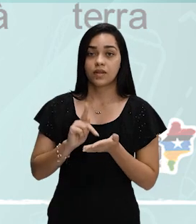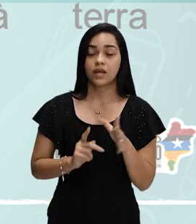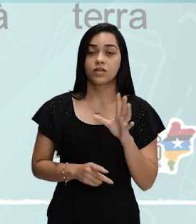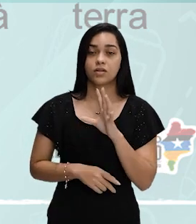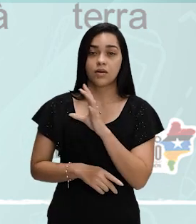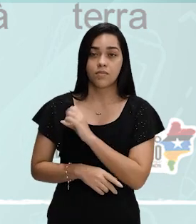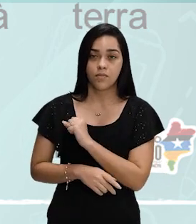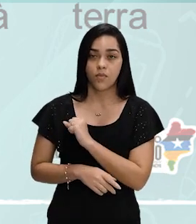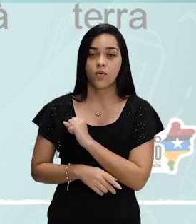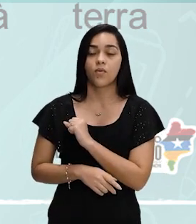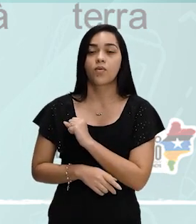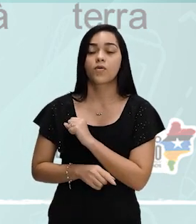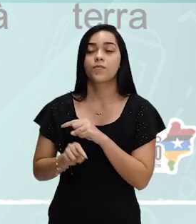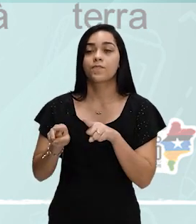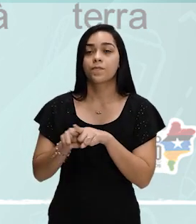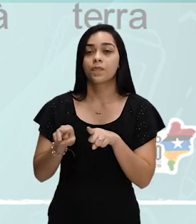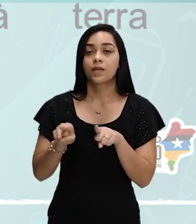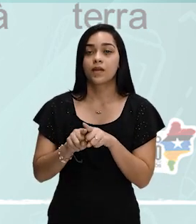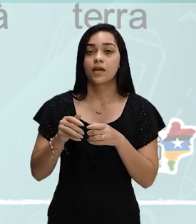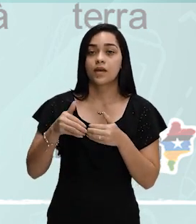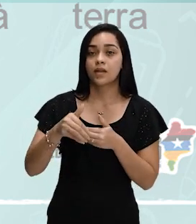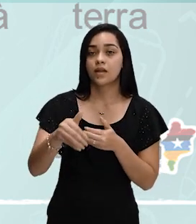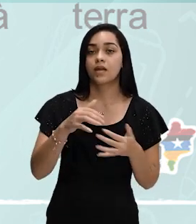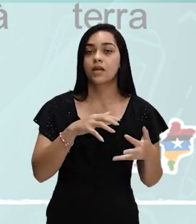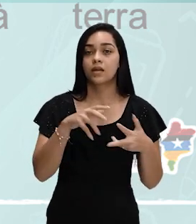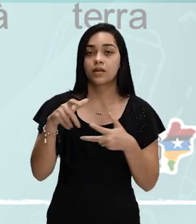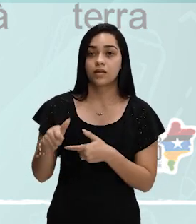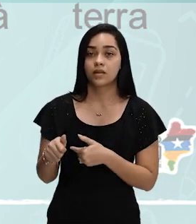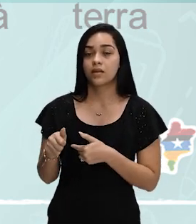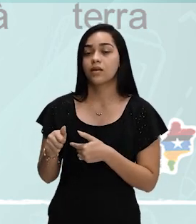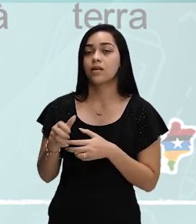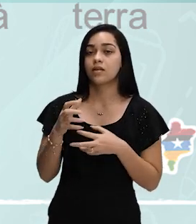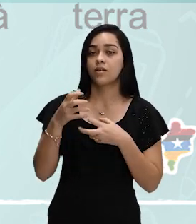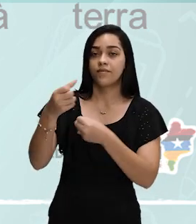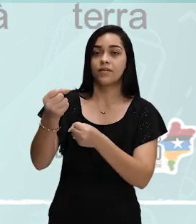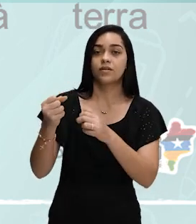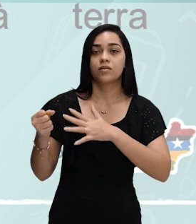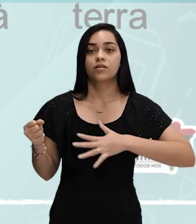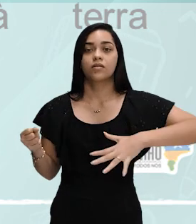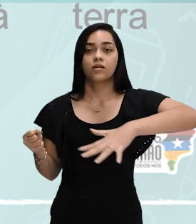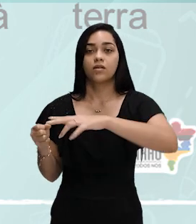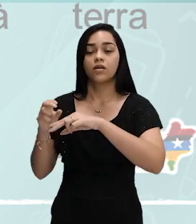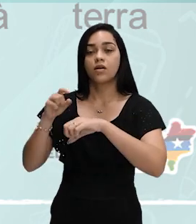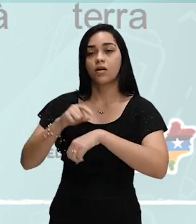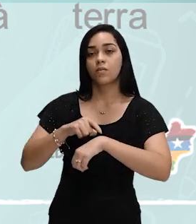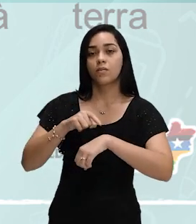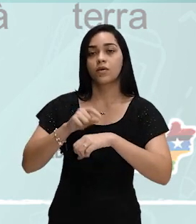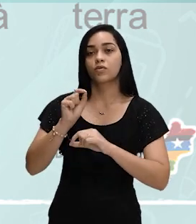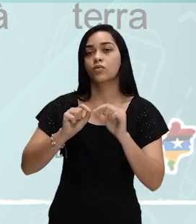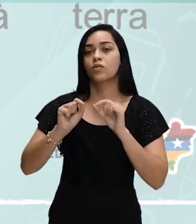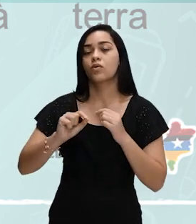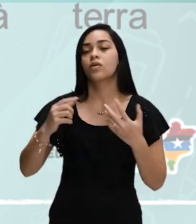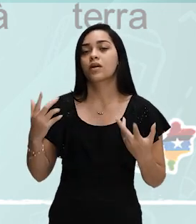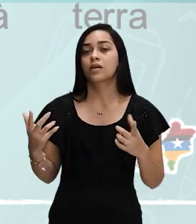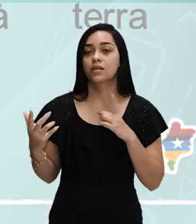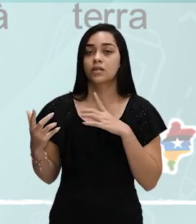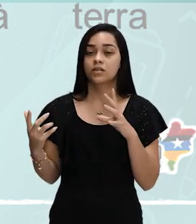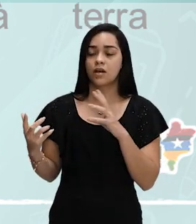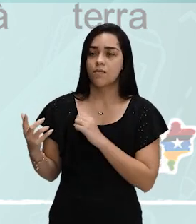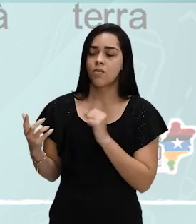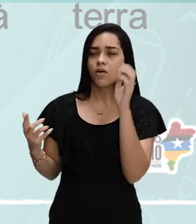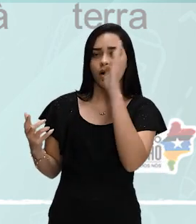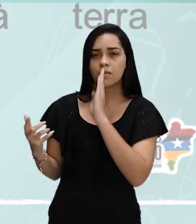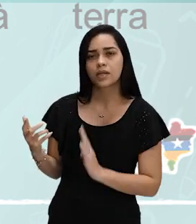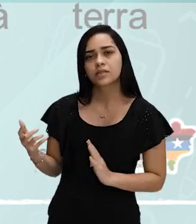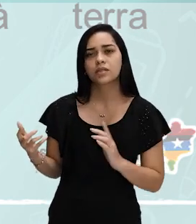amor exacerbado à terra e defesa do território. Bom, aqui é o momento de declaração de amor ao